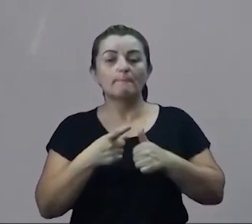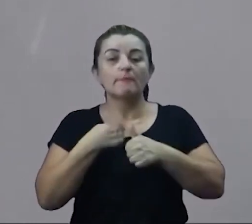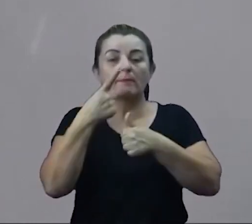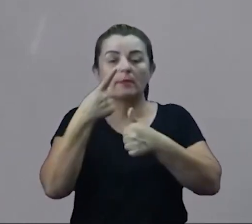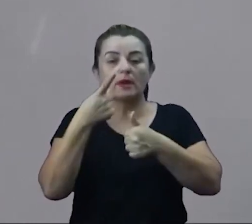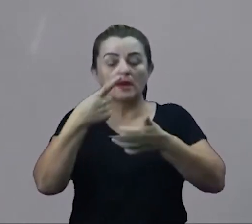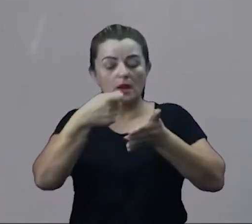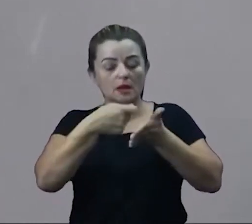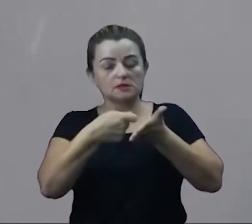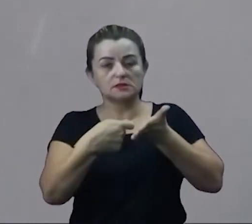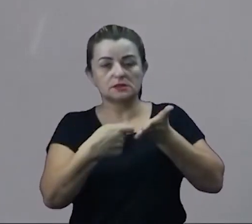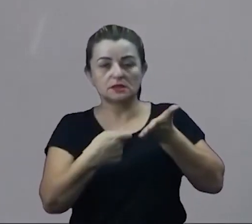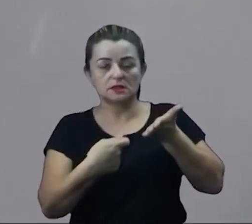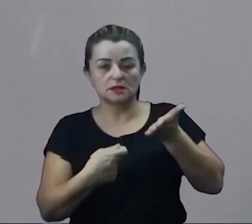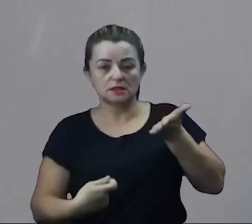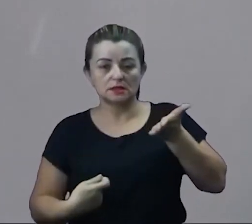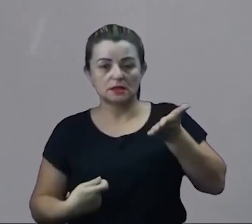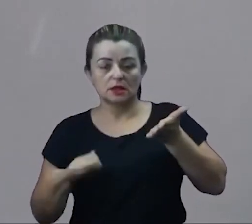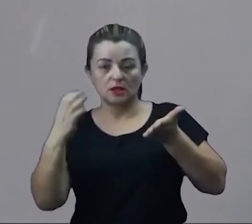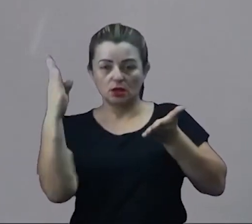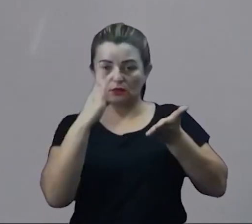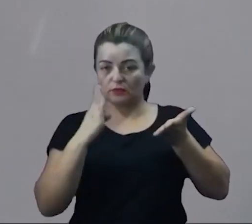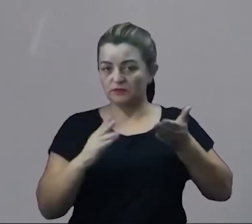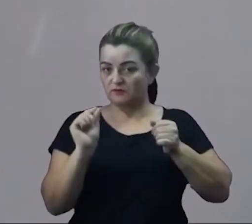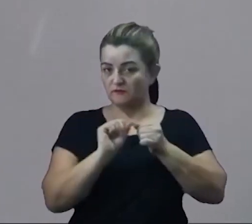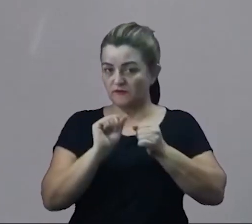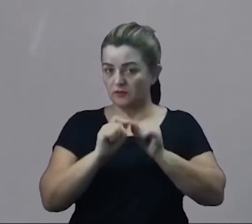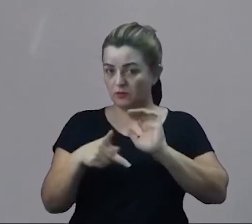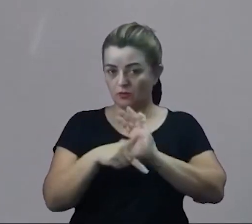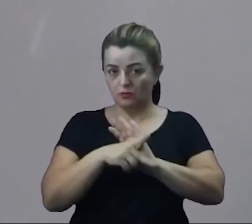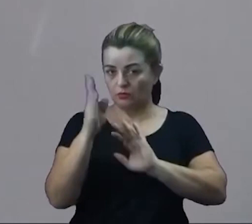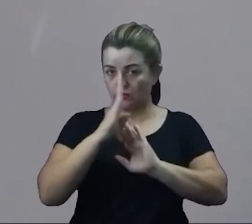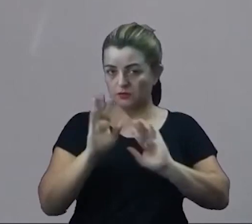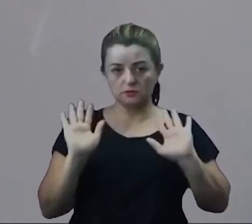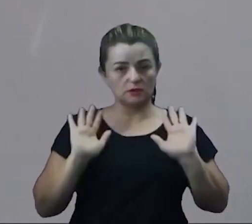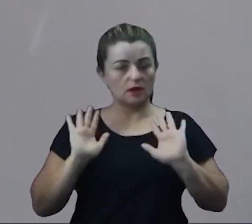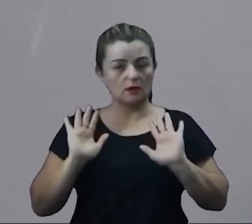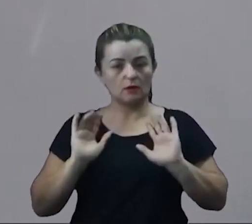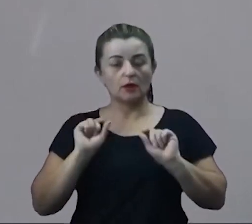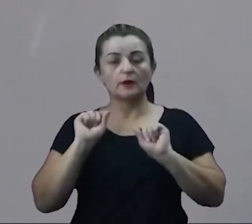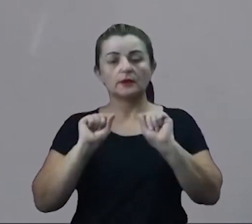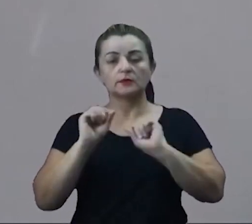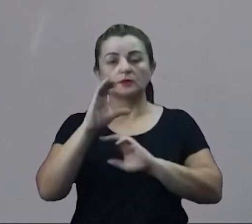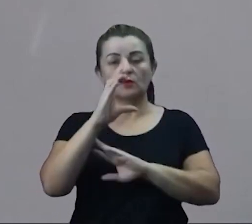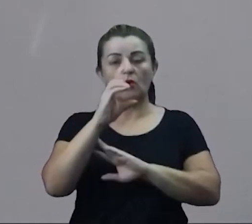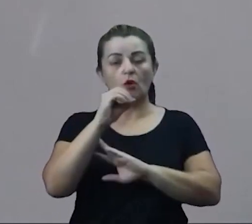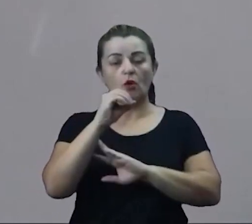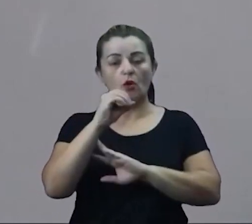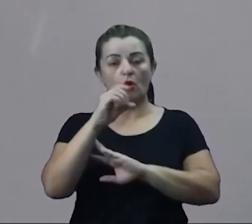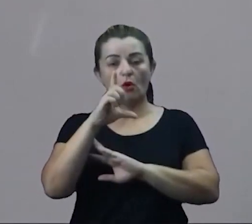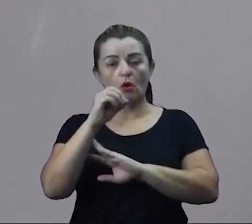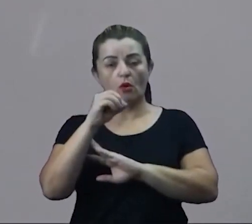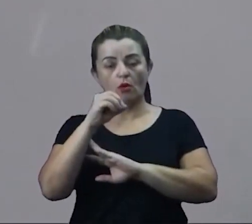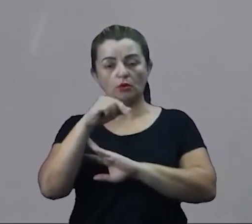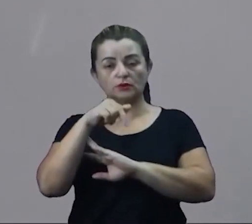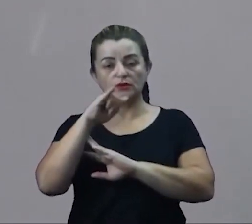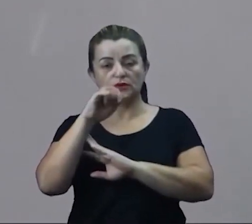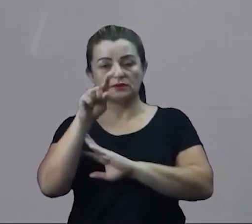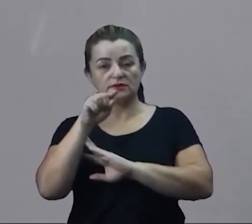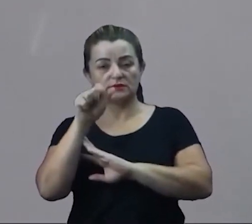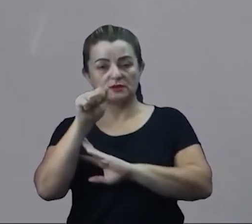escrita no Brasil, que não é feita pelos brasileiros, mas pelos nossos colonizadores, eles registram essa